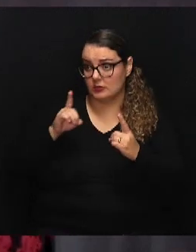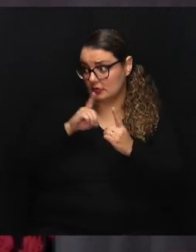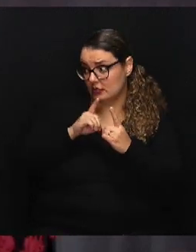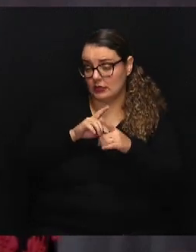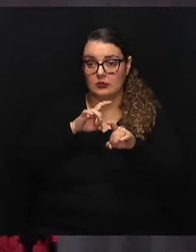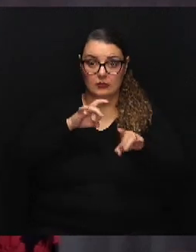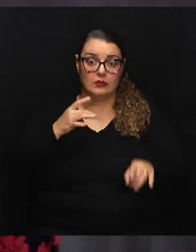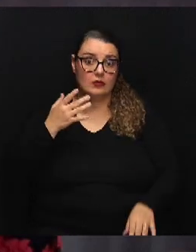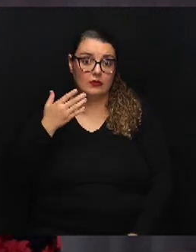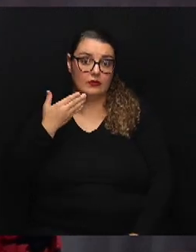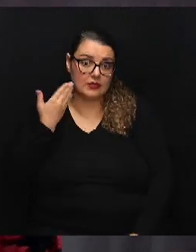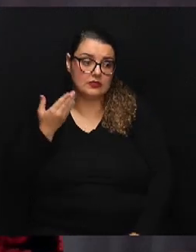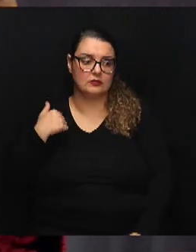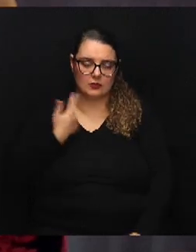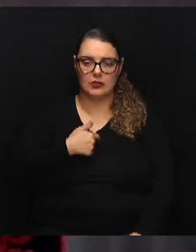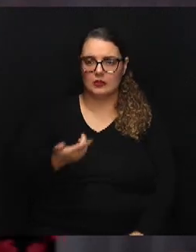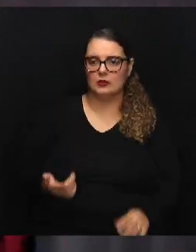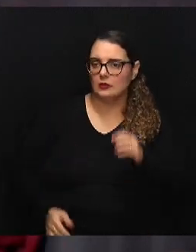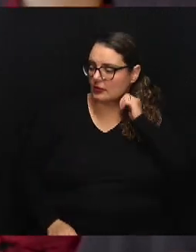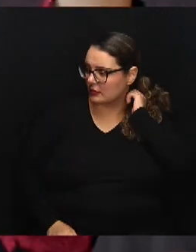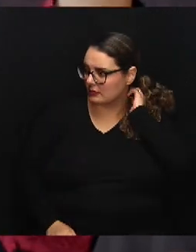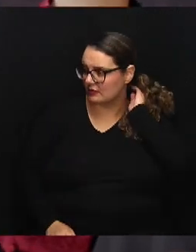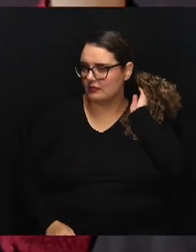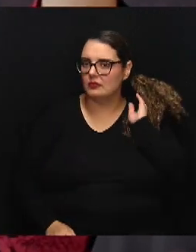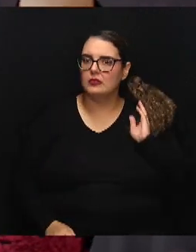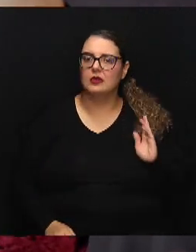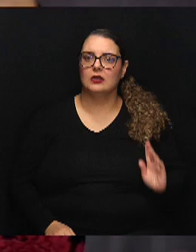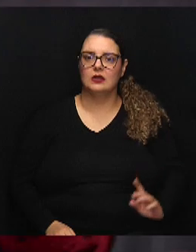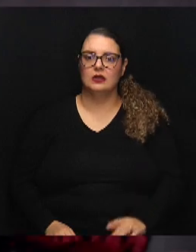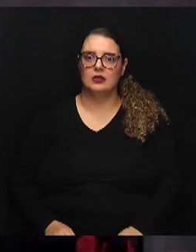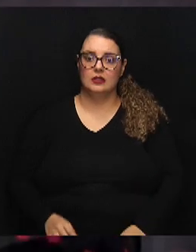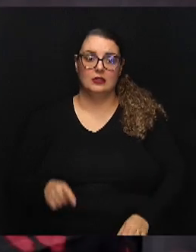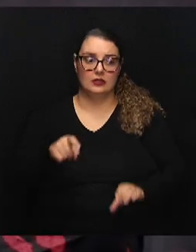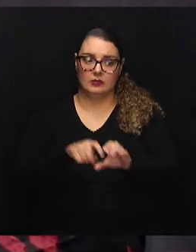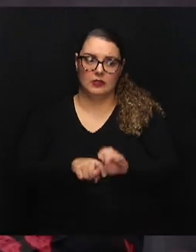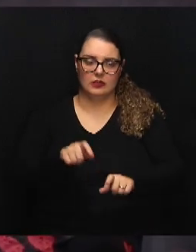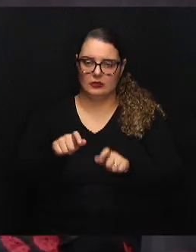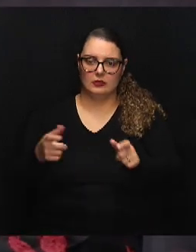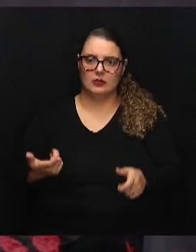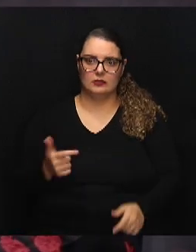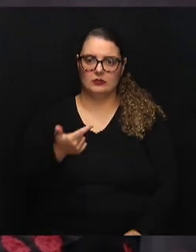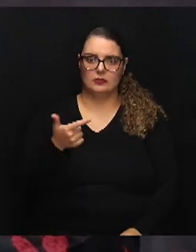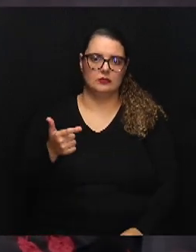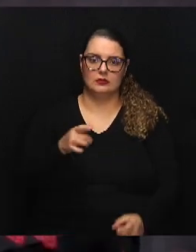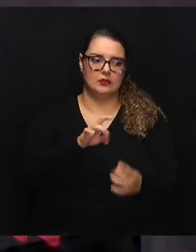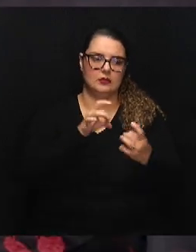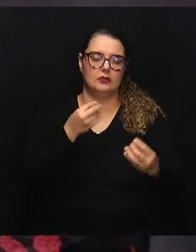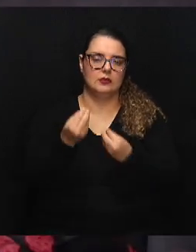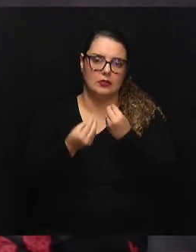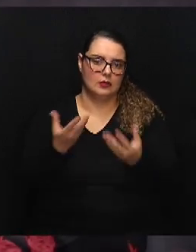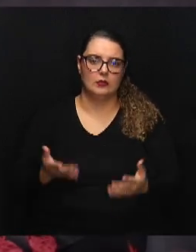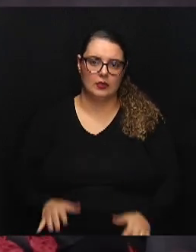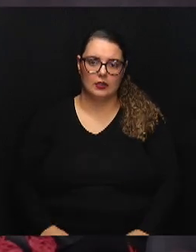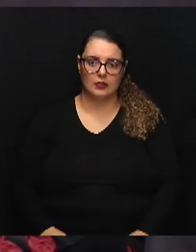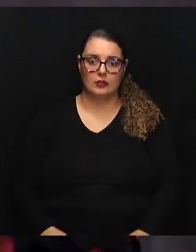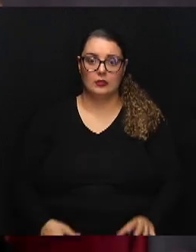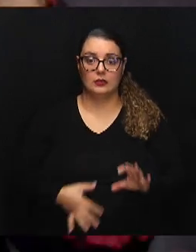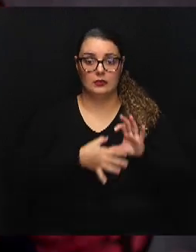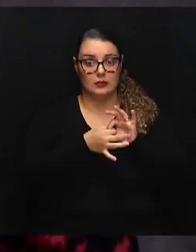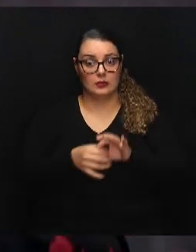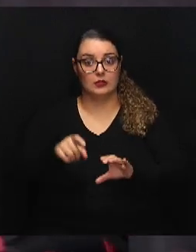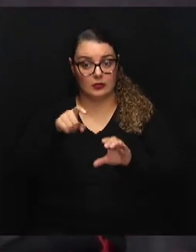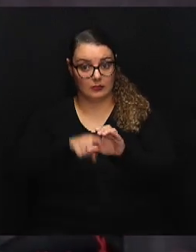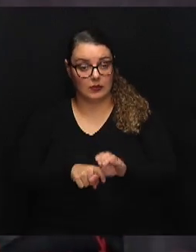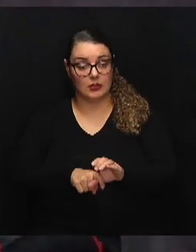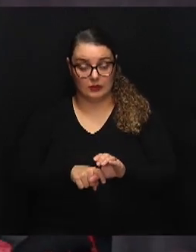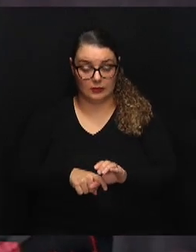para a gente. Mas, por outro lado, dependendo do caso, você não pode atender online. Você não pode descer. É um risco muito grande que você corre dependendo do contexto. Então, acho